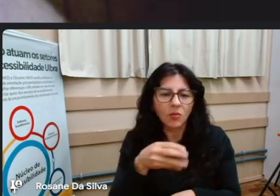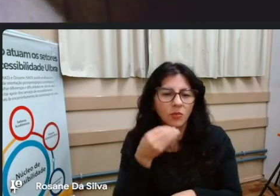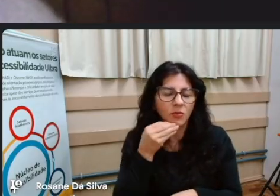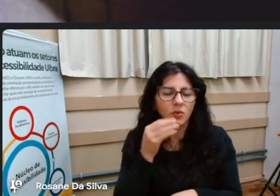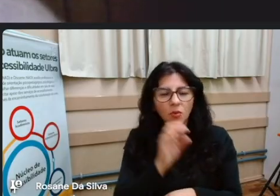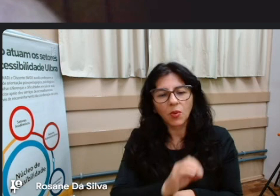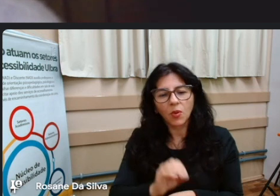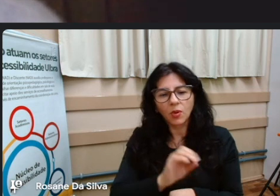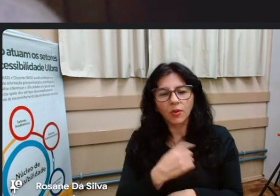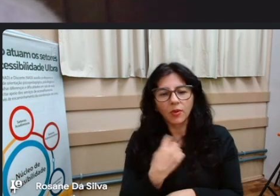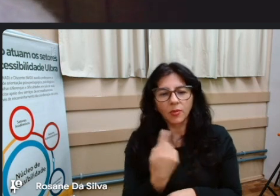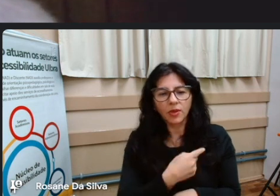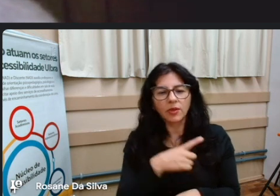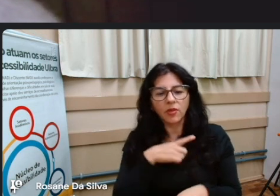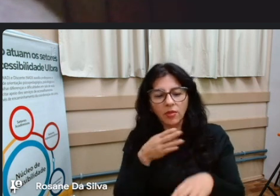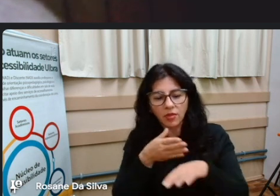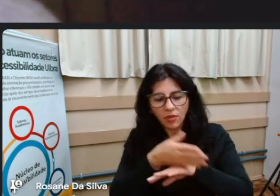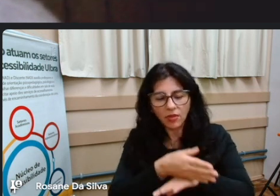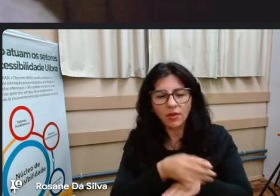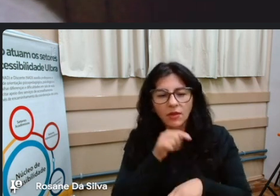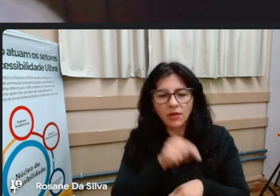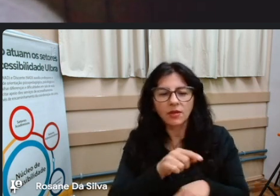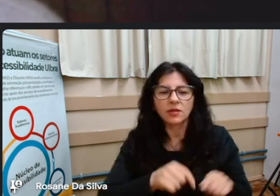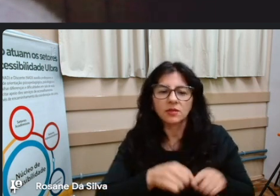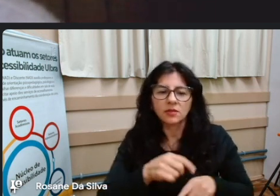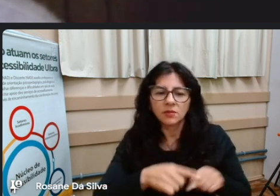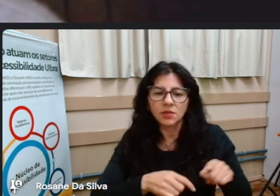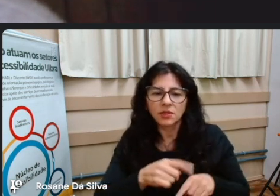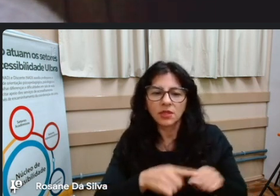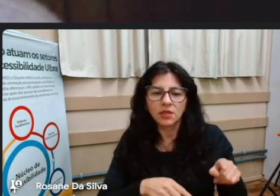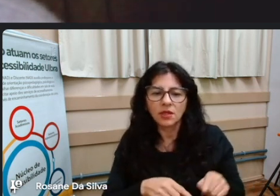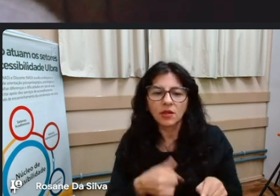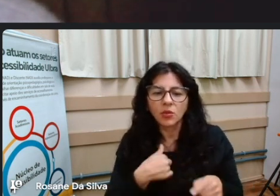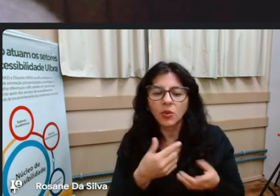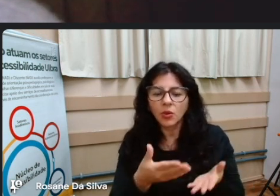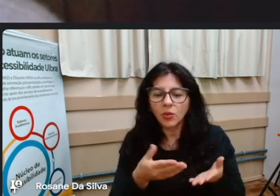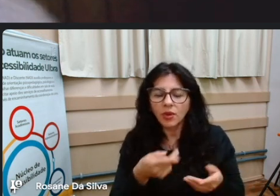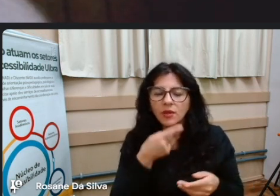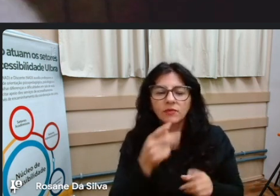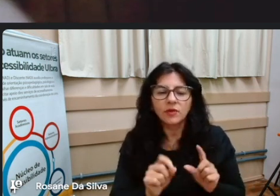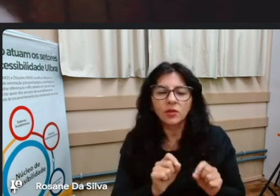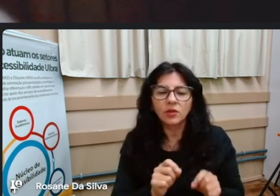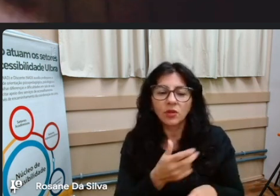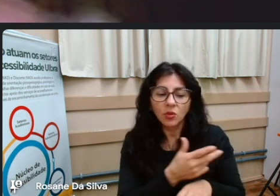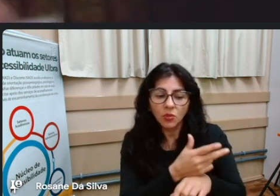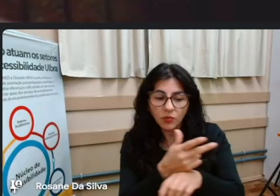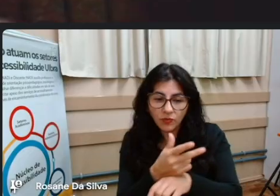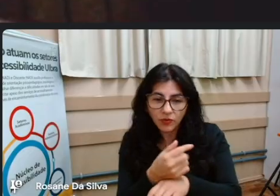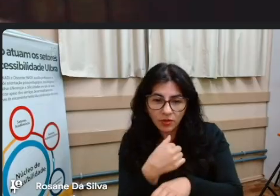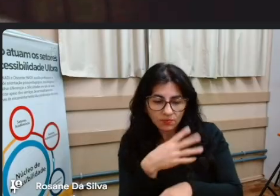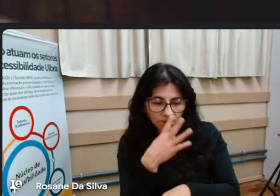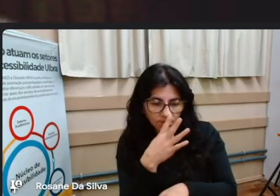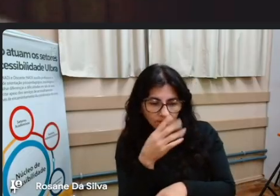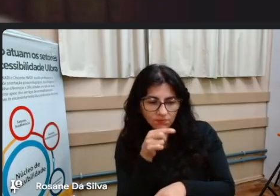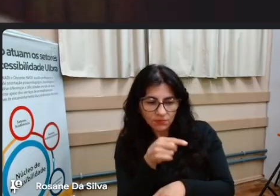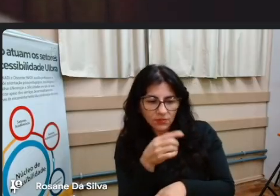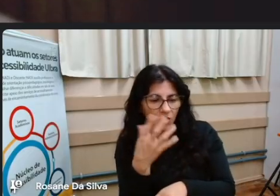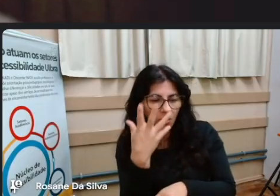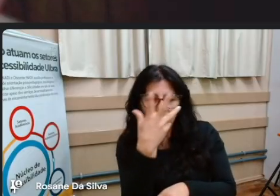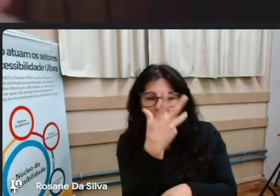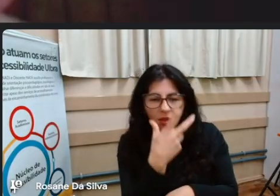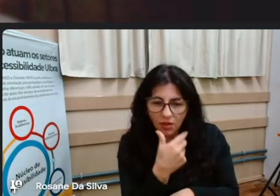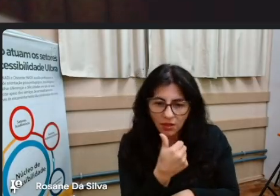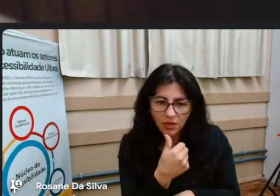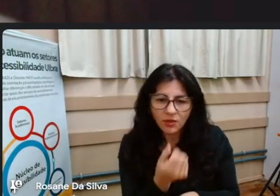produção de vídeos Claro e é uma oportunidade ótima para nós termos acesso a esse material e eu queria te dizer que o